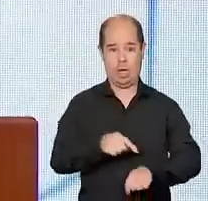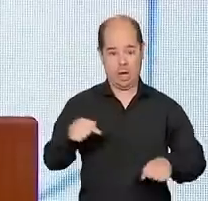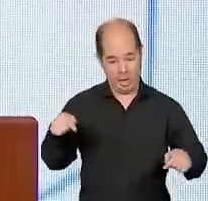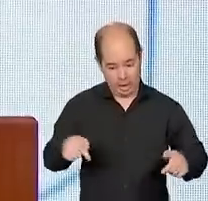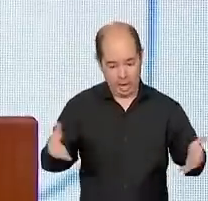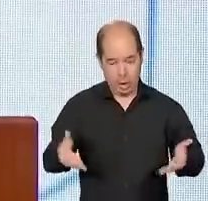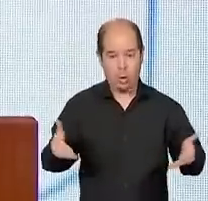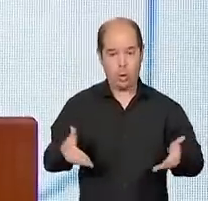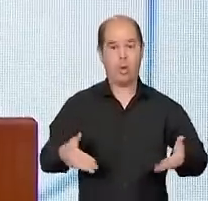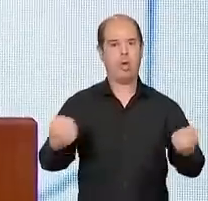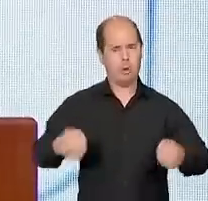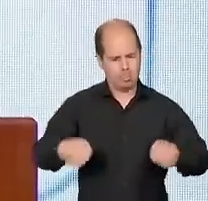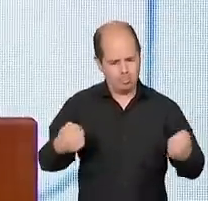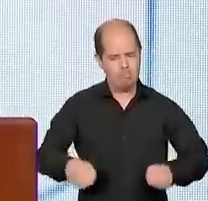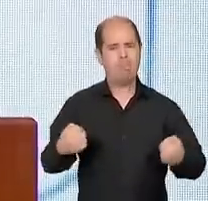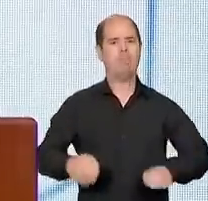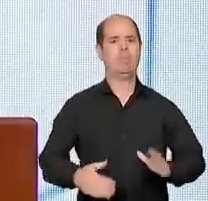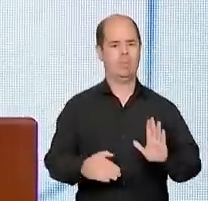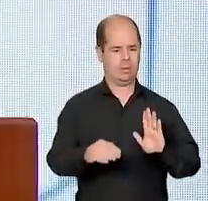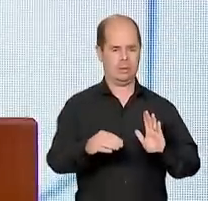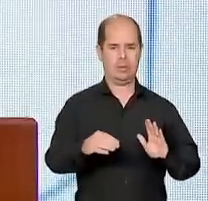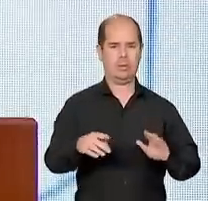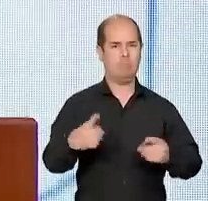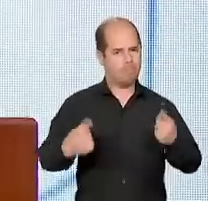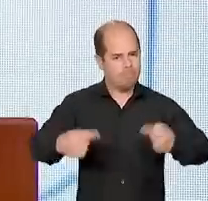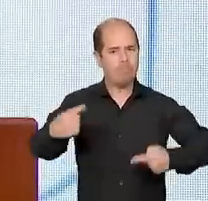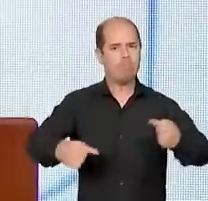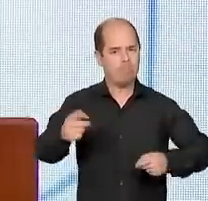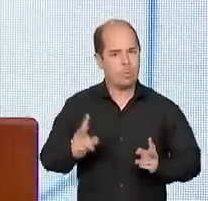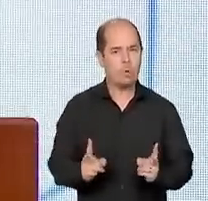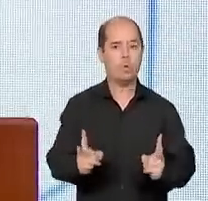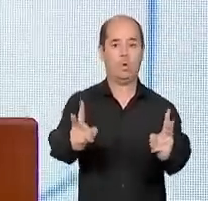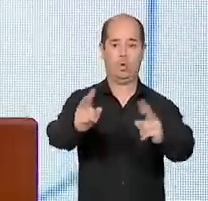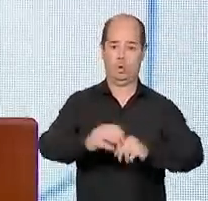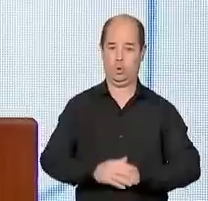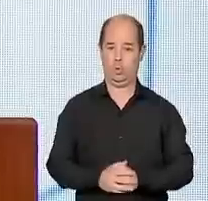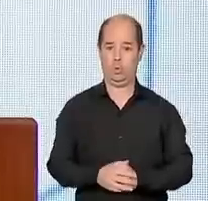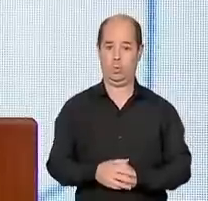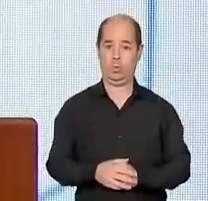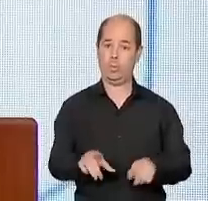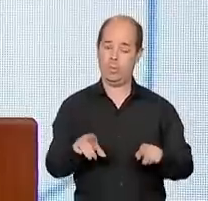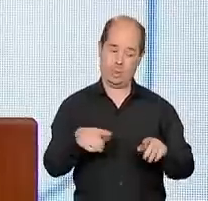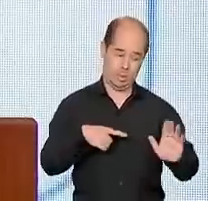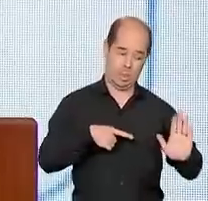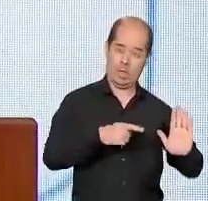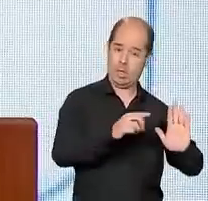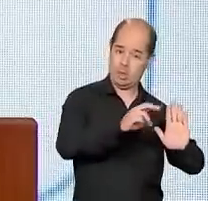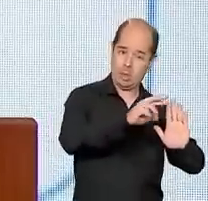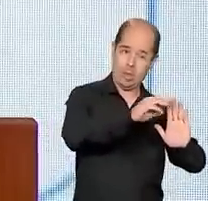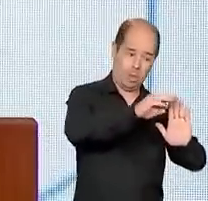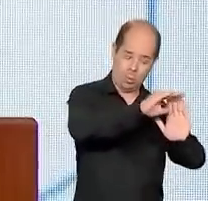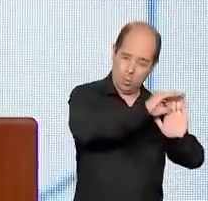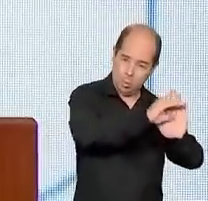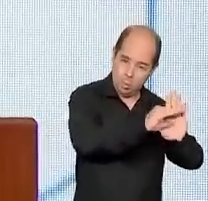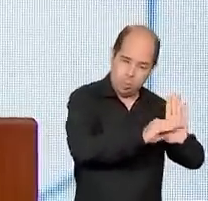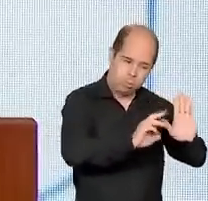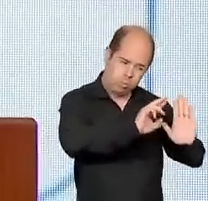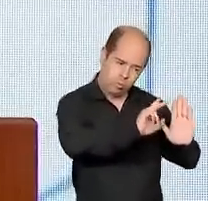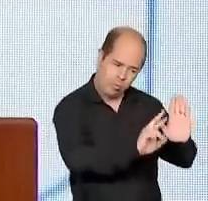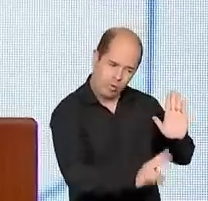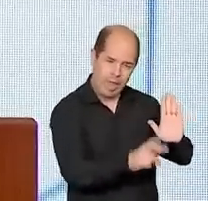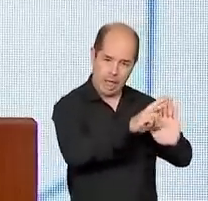nosso país, em que, de suas diferentes diretrizes, permeiam as demais políticas